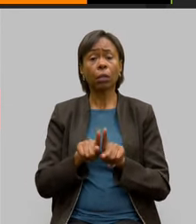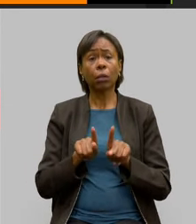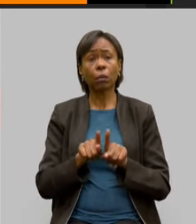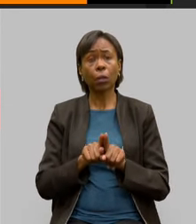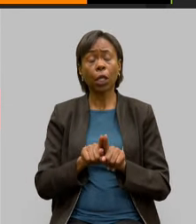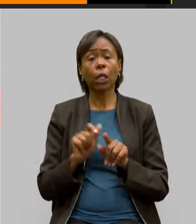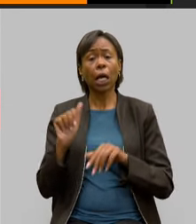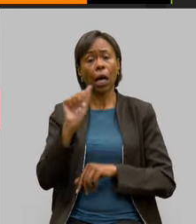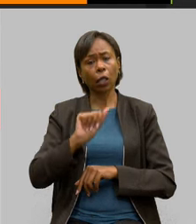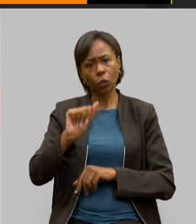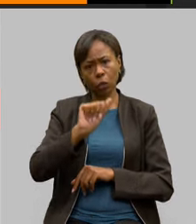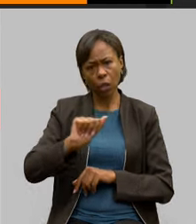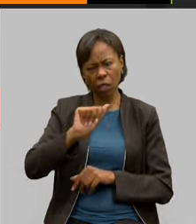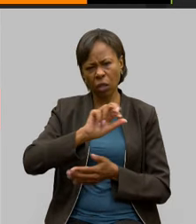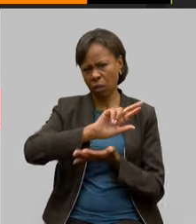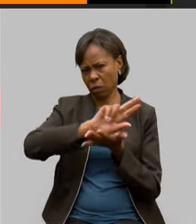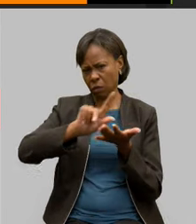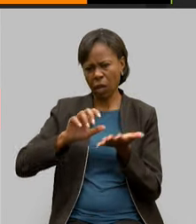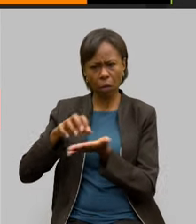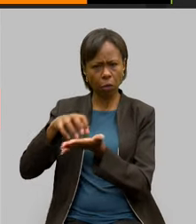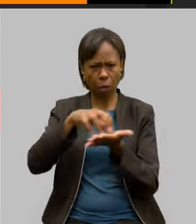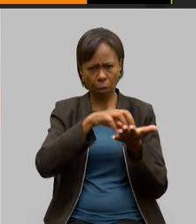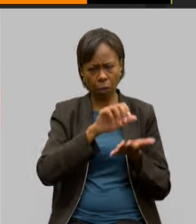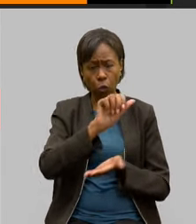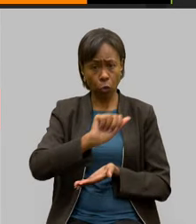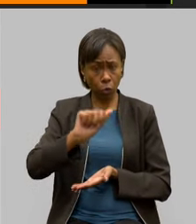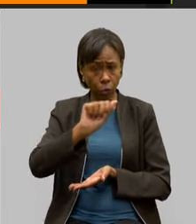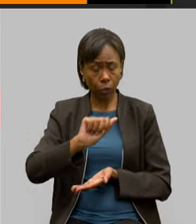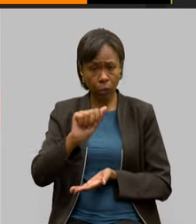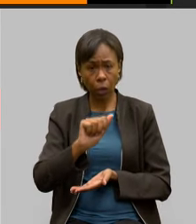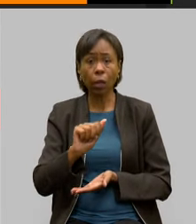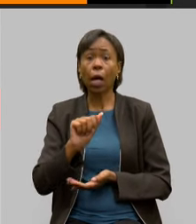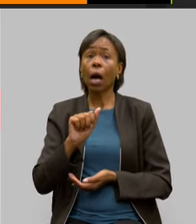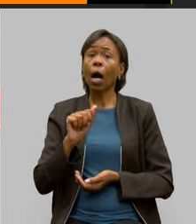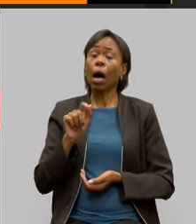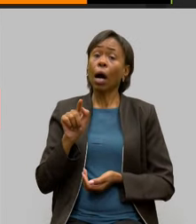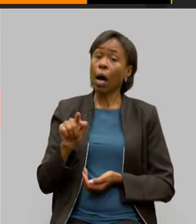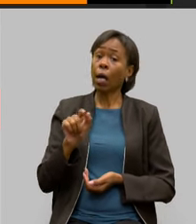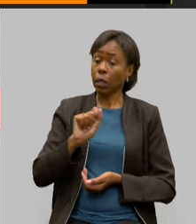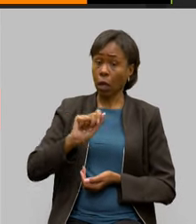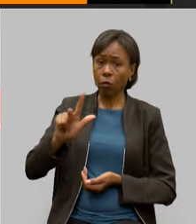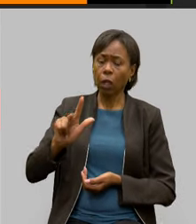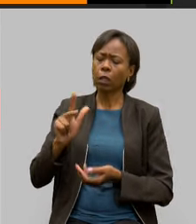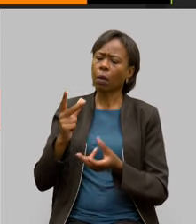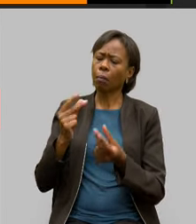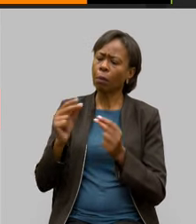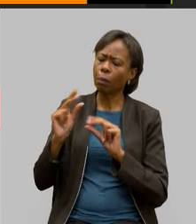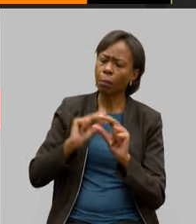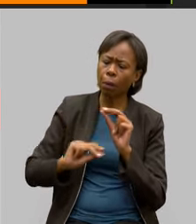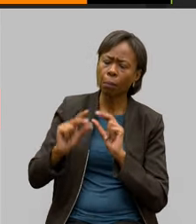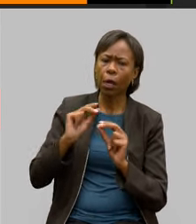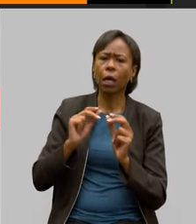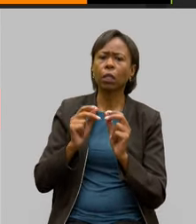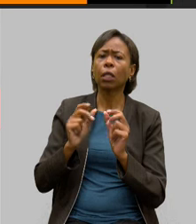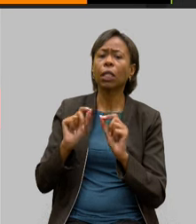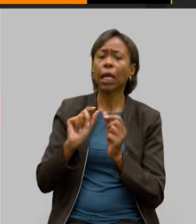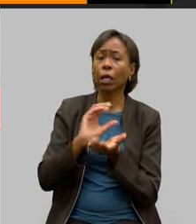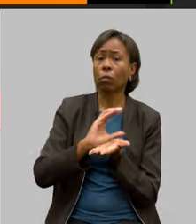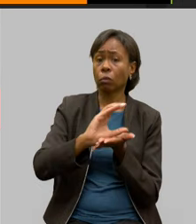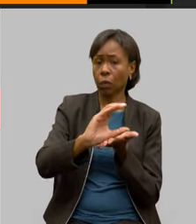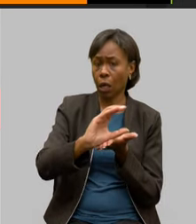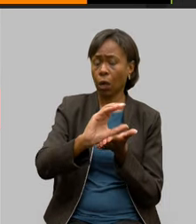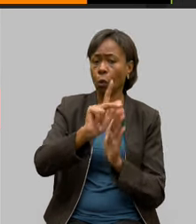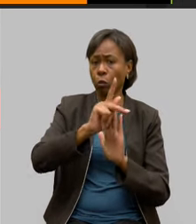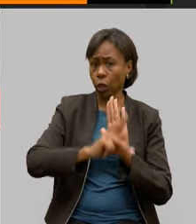associações né então muitas associações aí então a gente vai a Anvisa também discutir tentar um financiamento de de um projeto mas